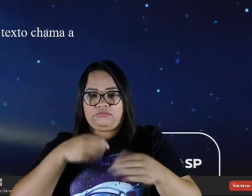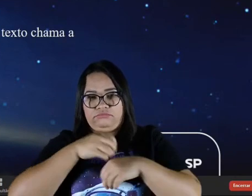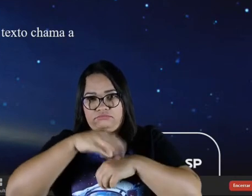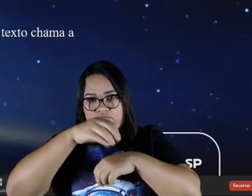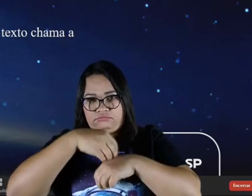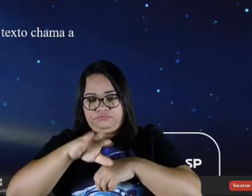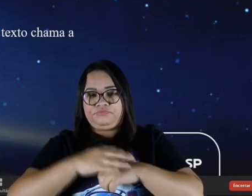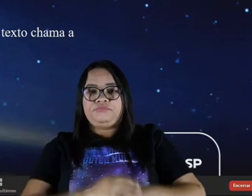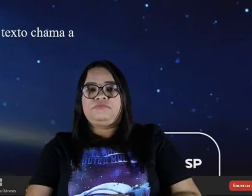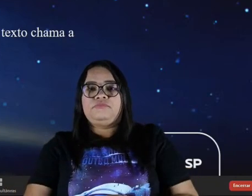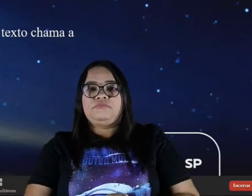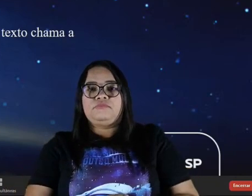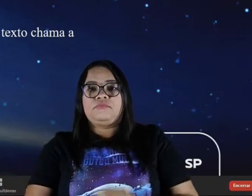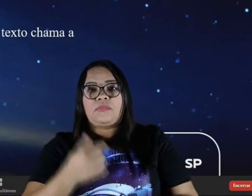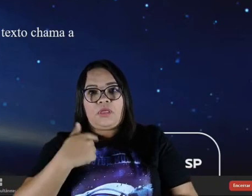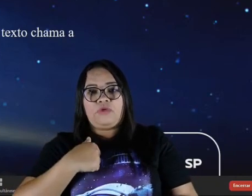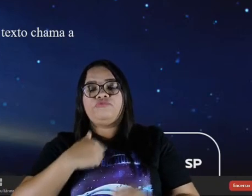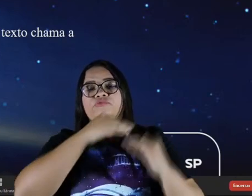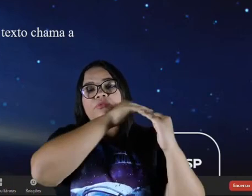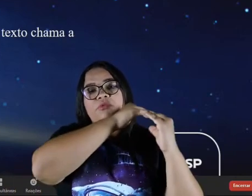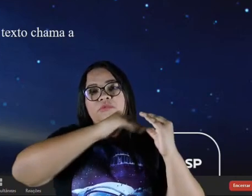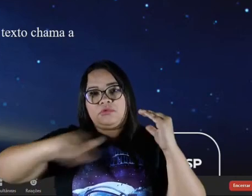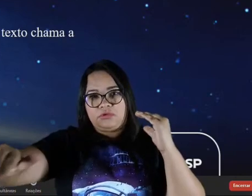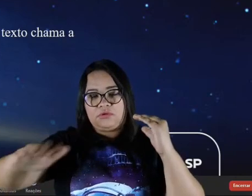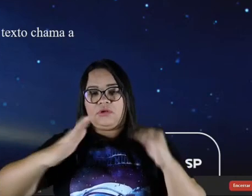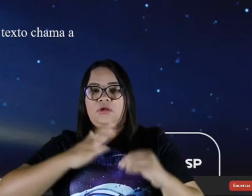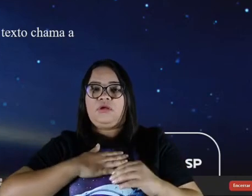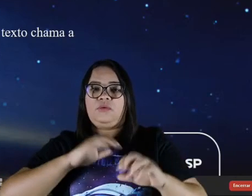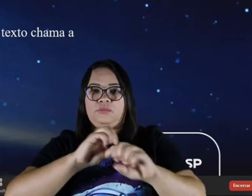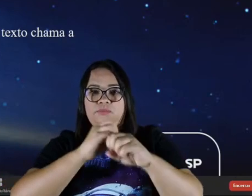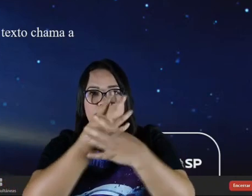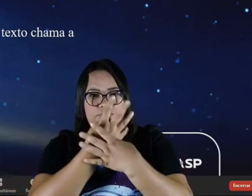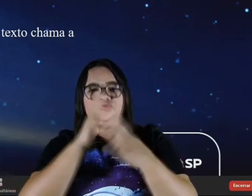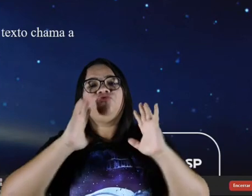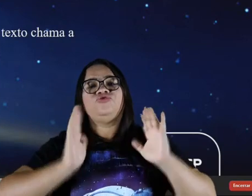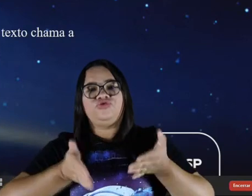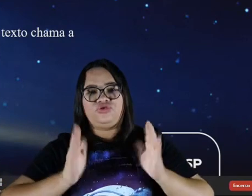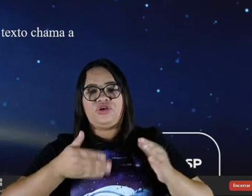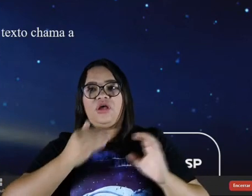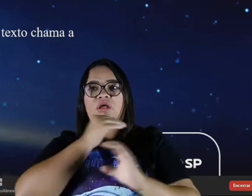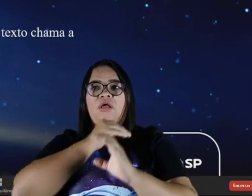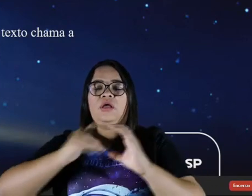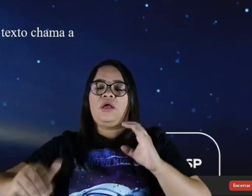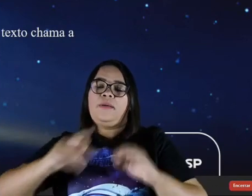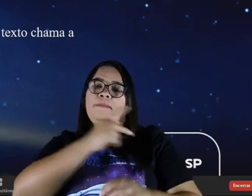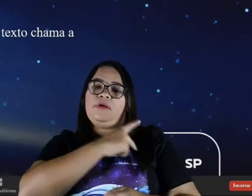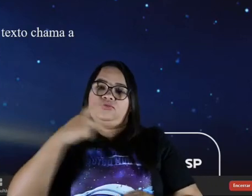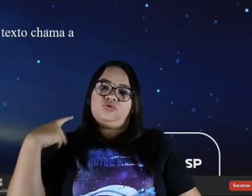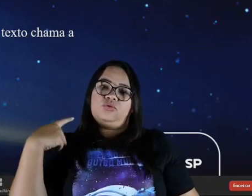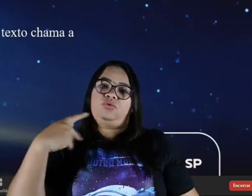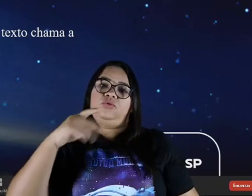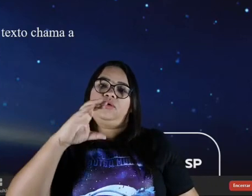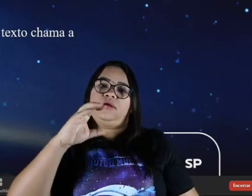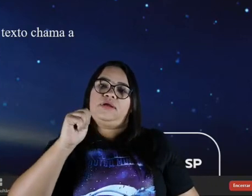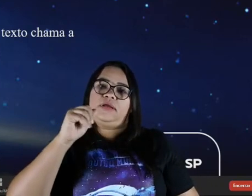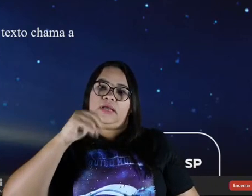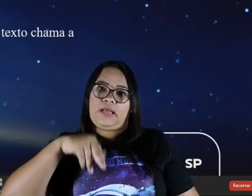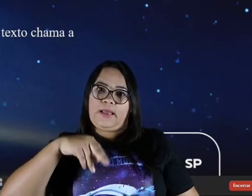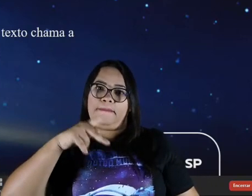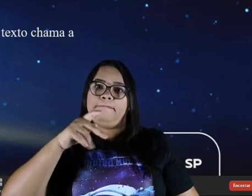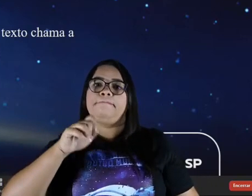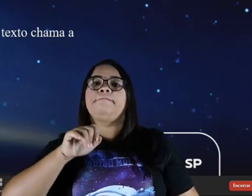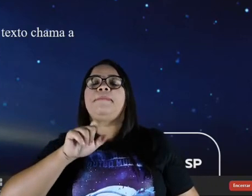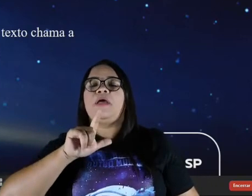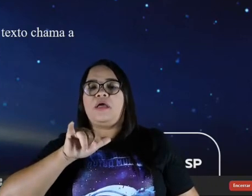passando, eu vou mandar uma cópia do meu PowerPoint. Na verdade, eu já mandei o pastor Campitelli, e está autorizado, se